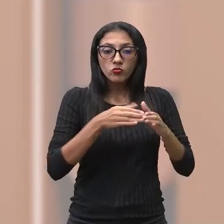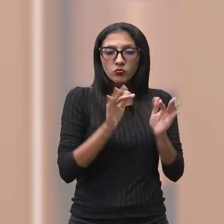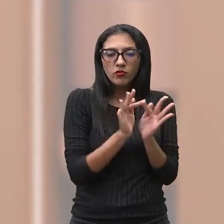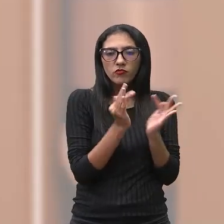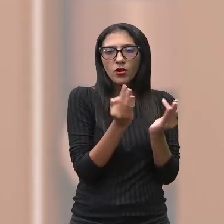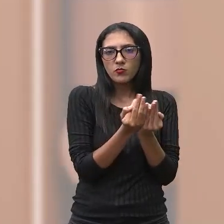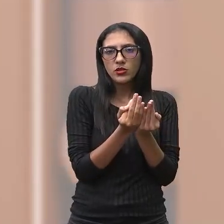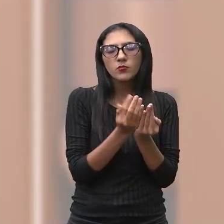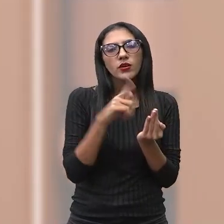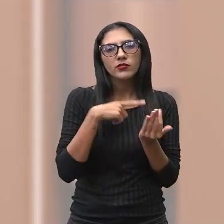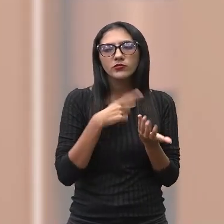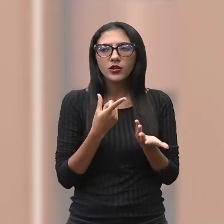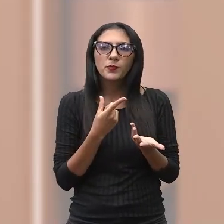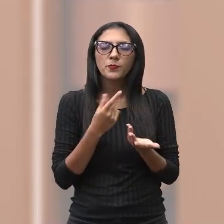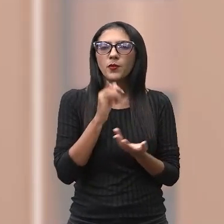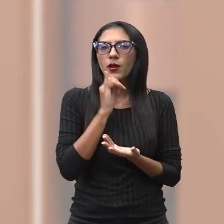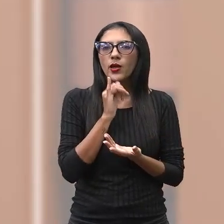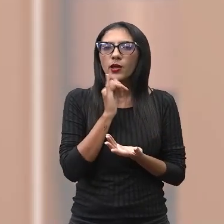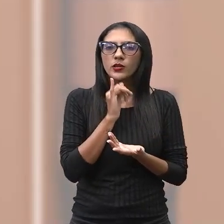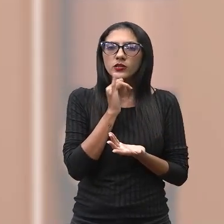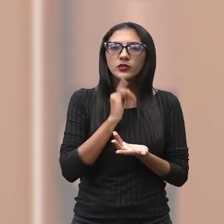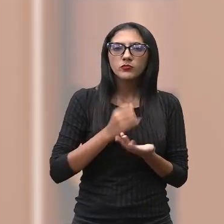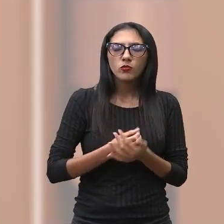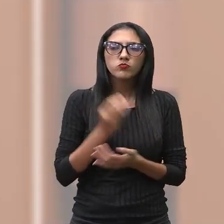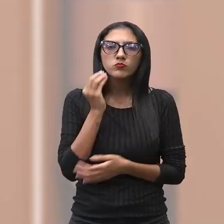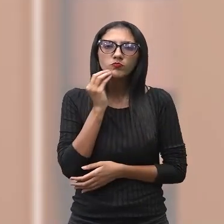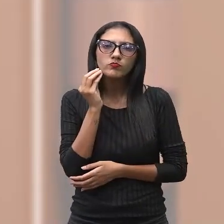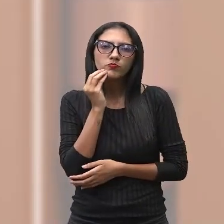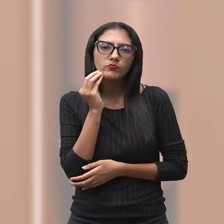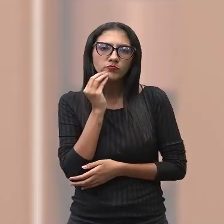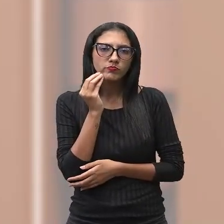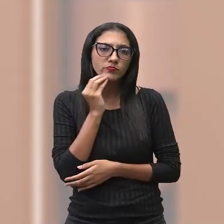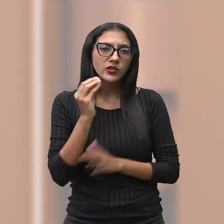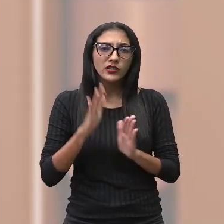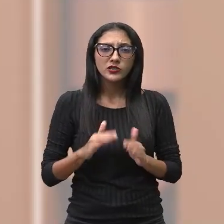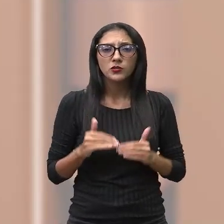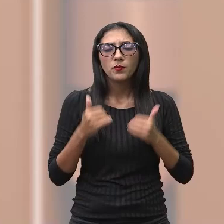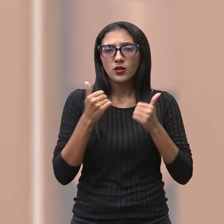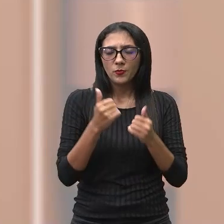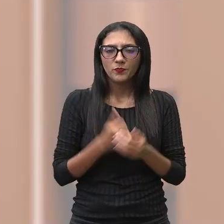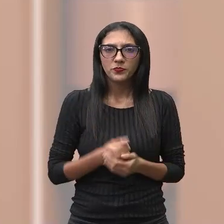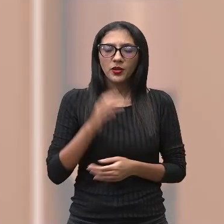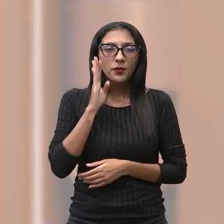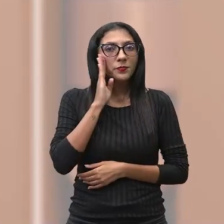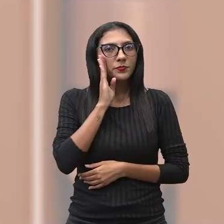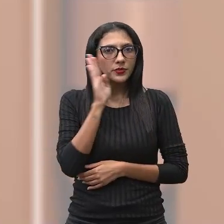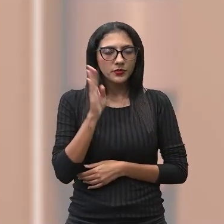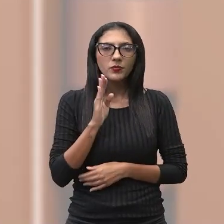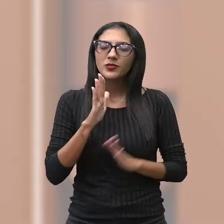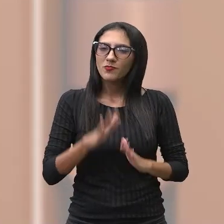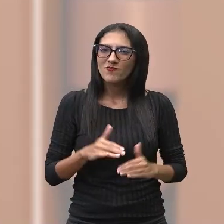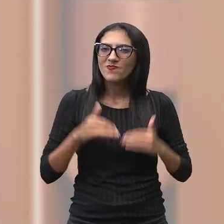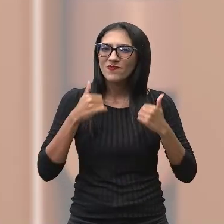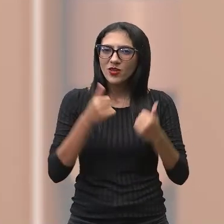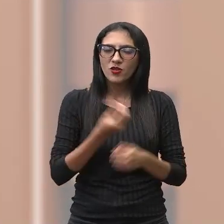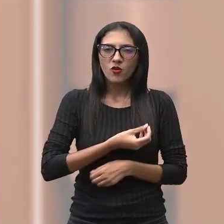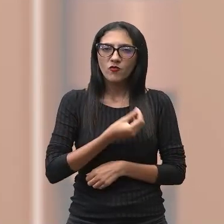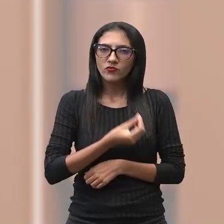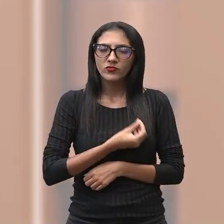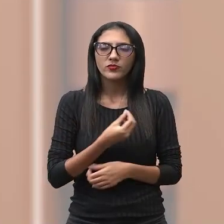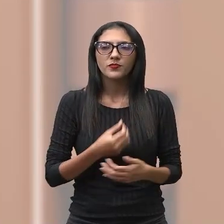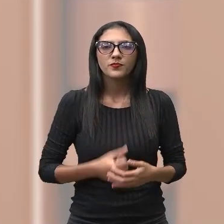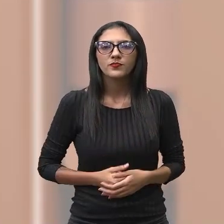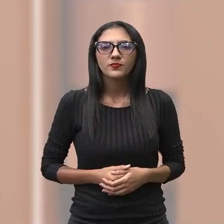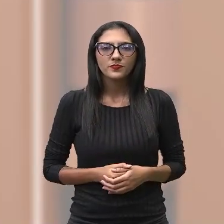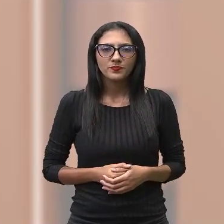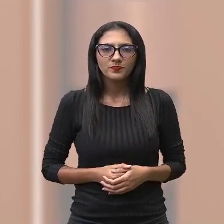as pessoas vão em busca ali de benesses, né? Às vezes, e na maioria das vezes, melhores condições de vida, não é isso? Mas